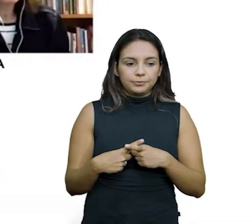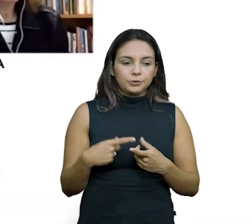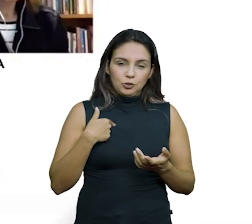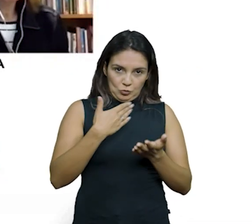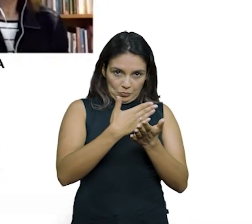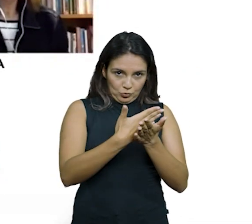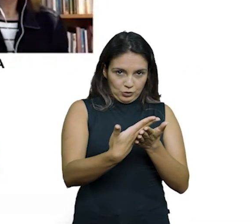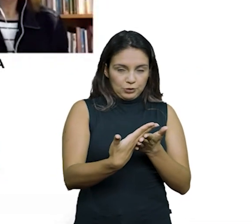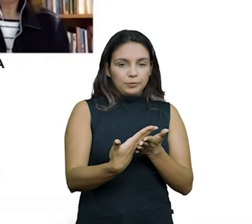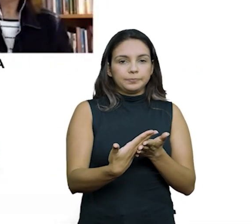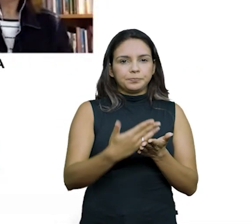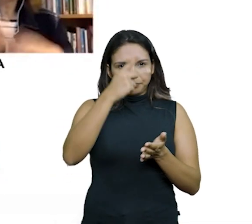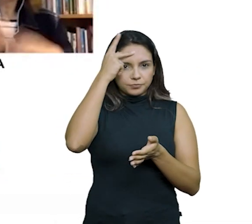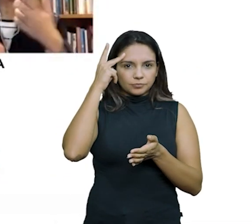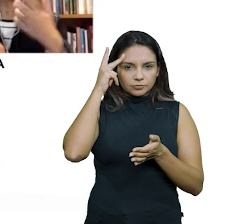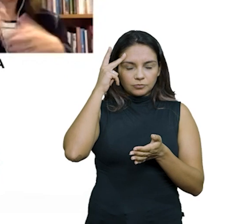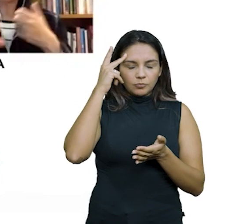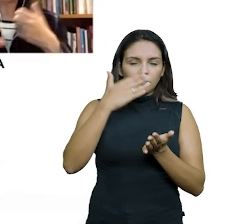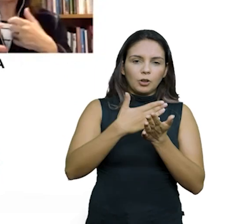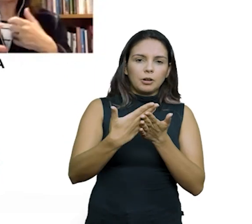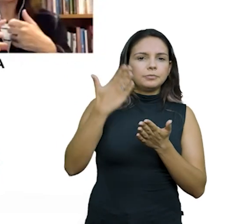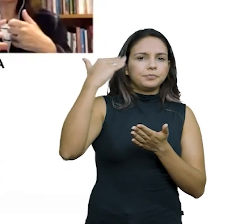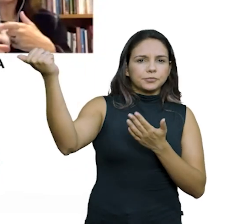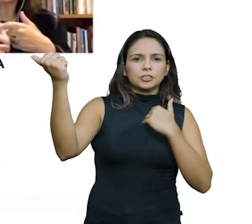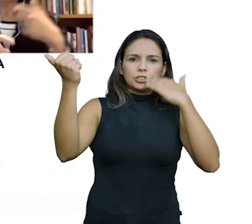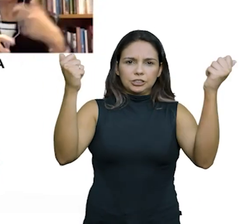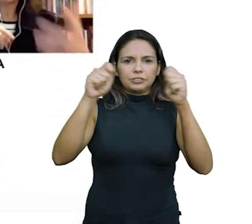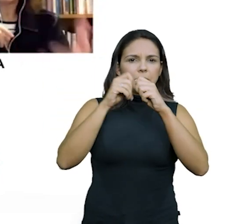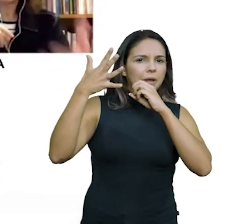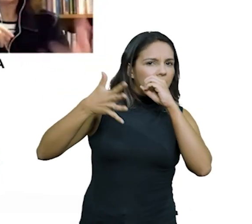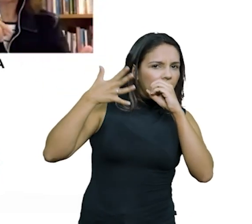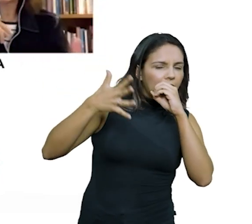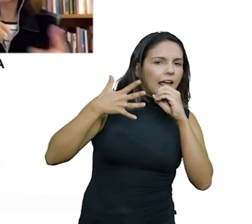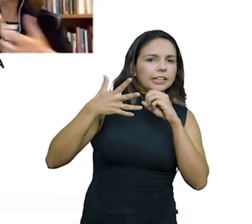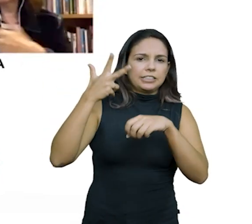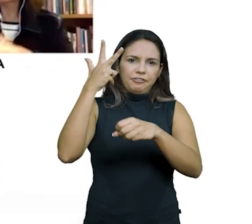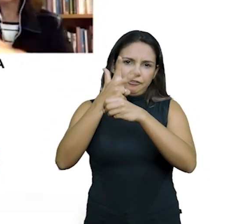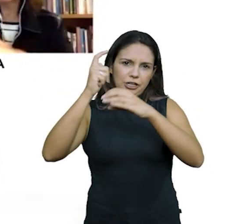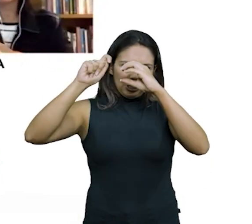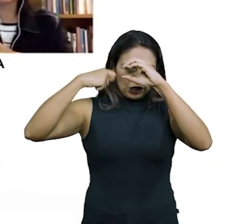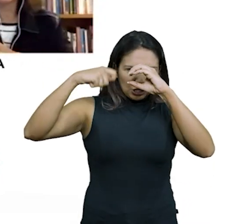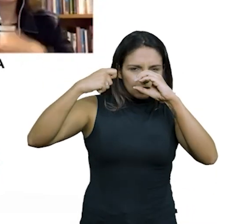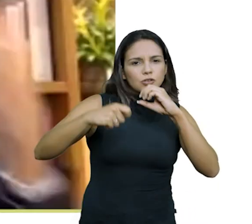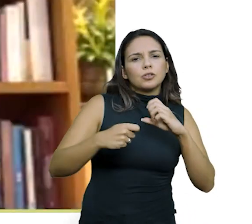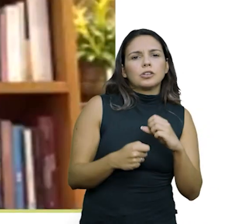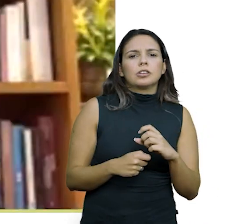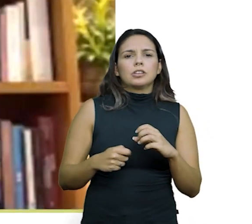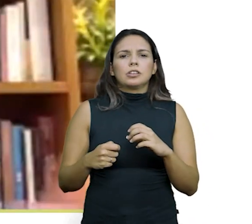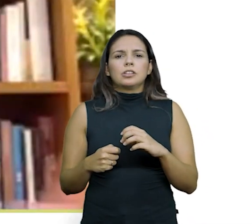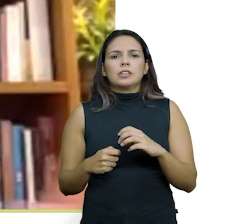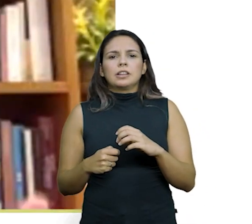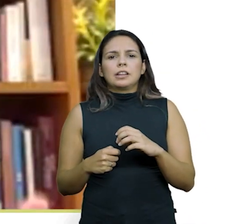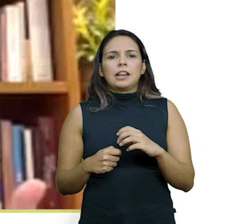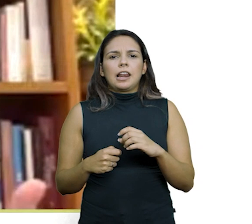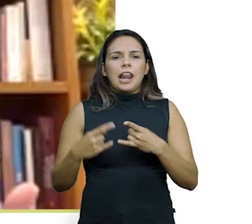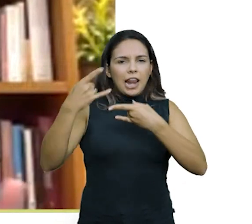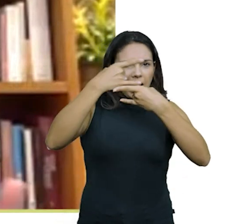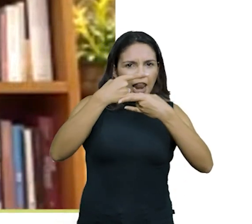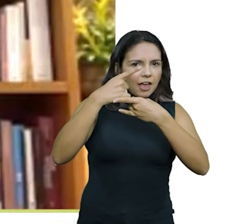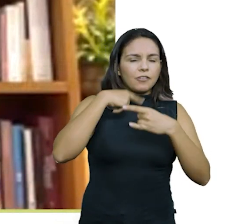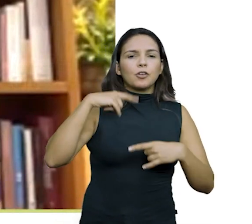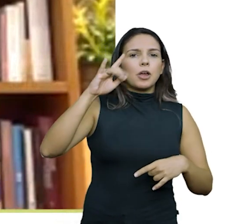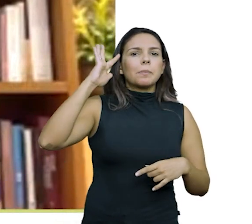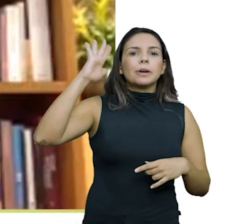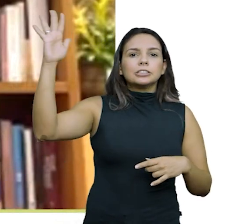no começo, quando as pessoas começaram a chamar para fazer palestra online, para gravar vídeo para a instituição, para participar de live, eu